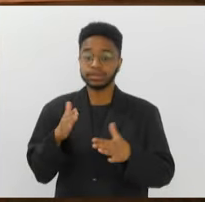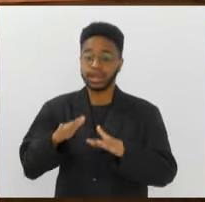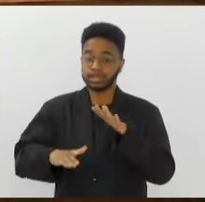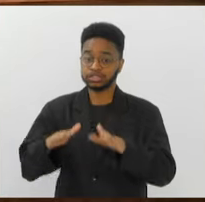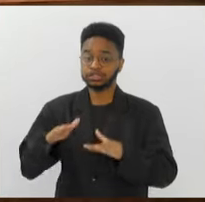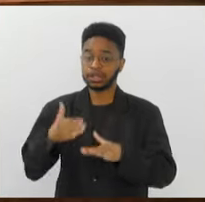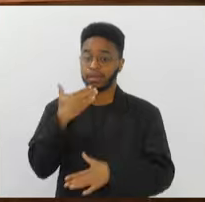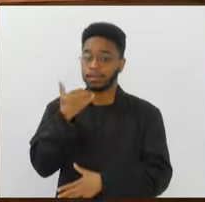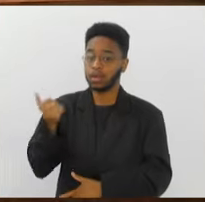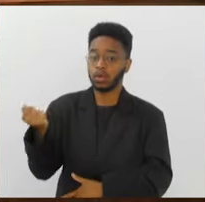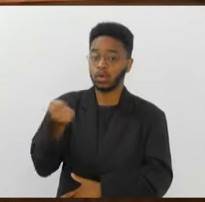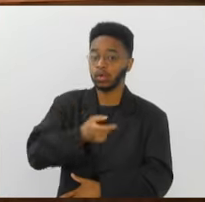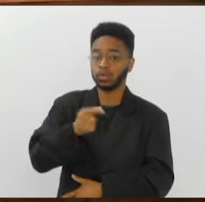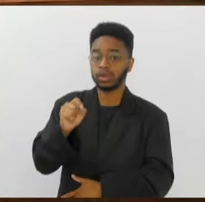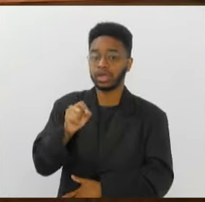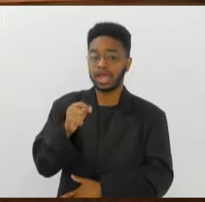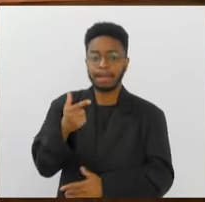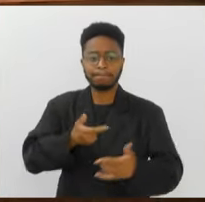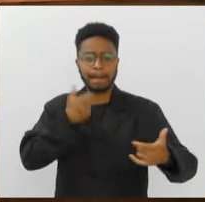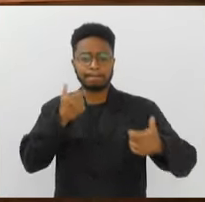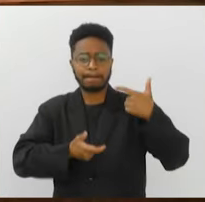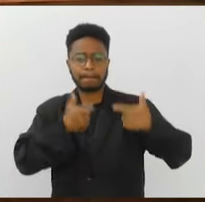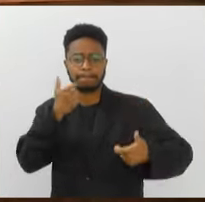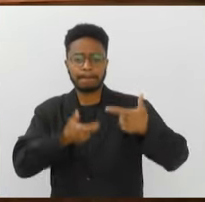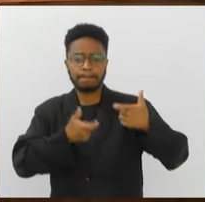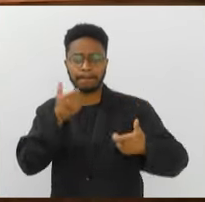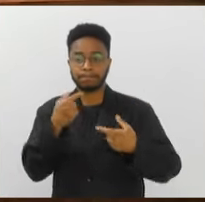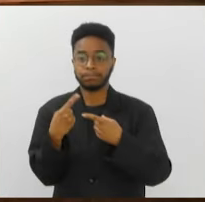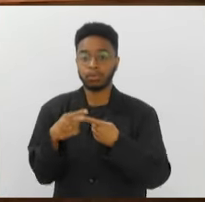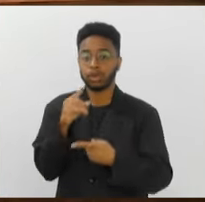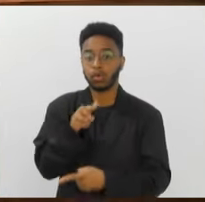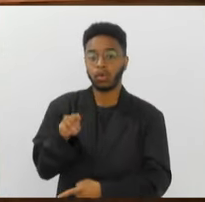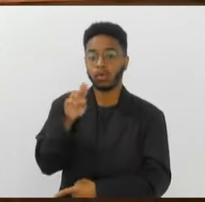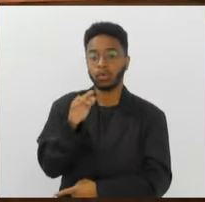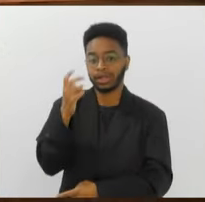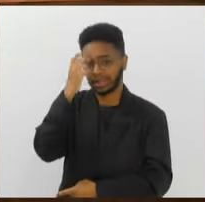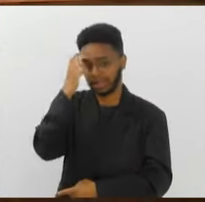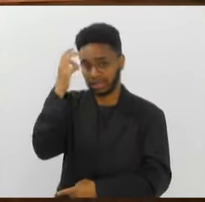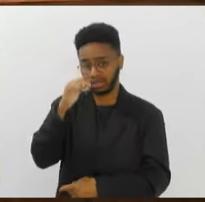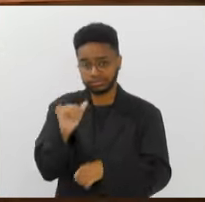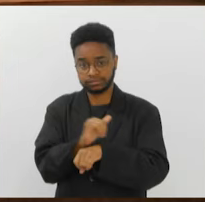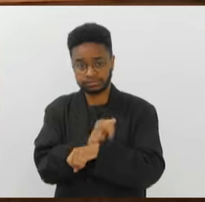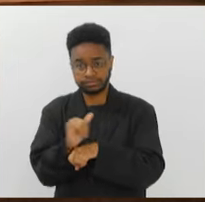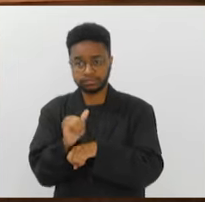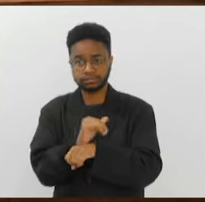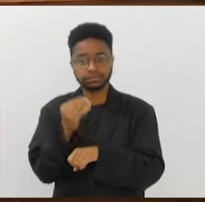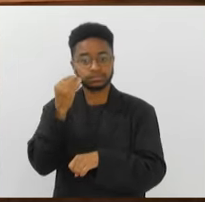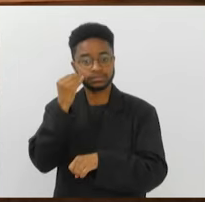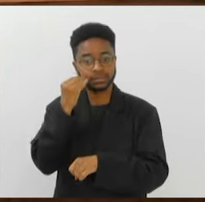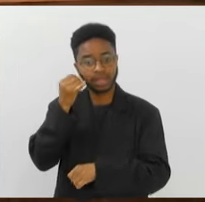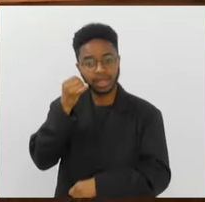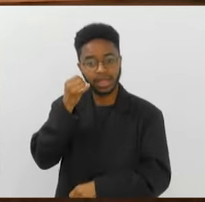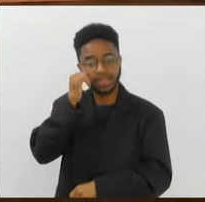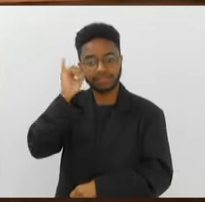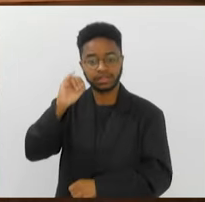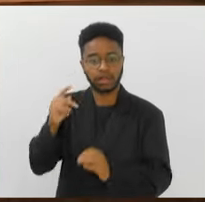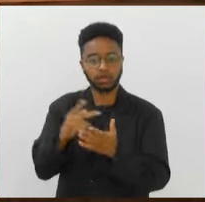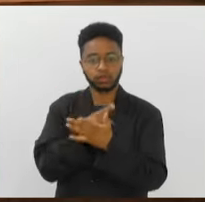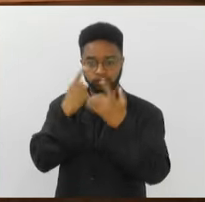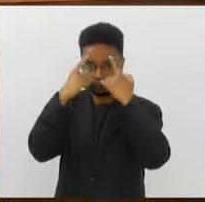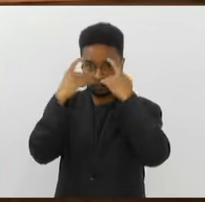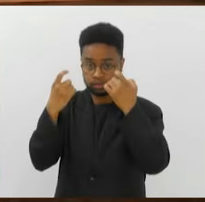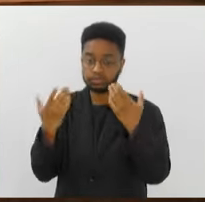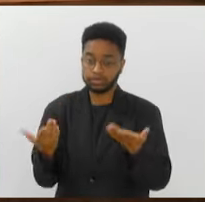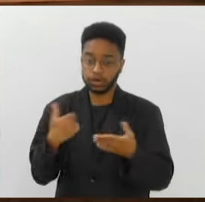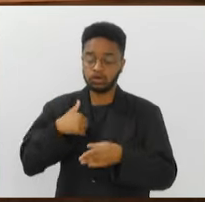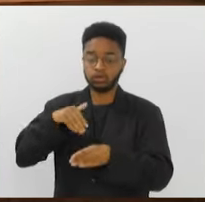eficiente do que tiro, porrada e bomba. Você usar a inteligência para prevenir a violência. Então, votei